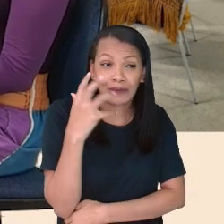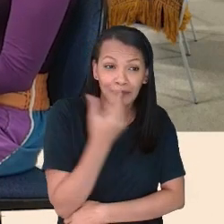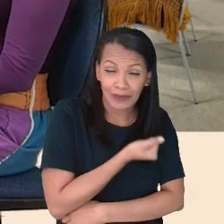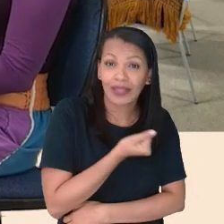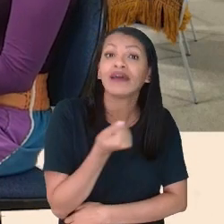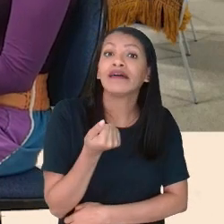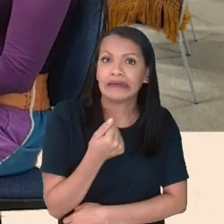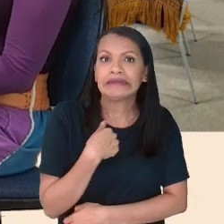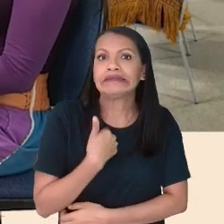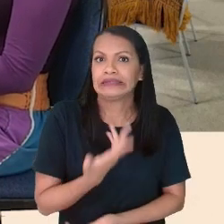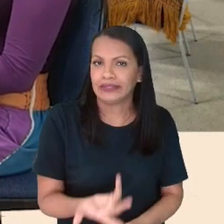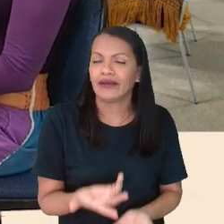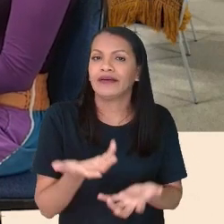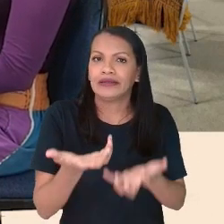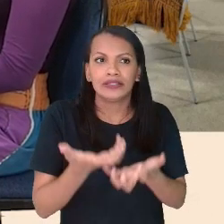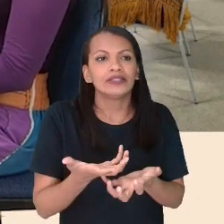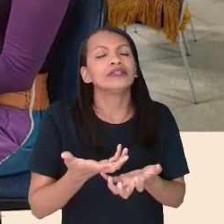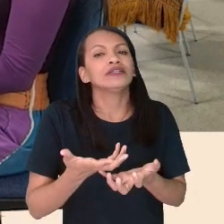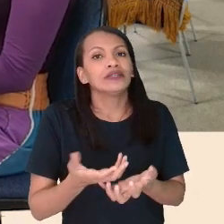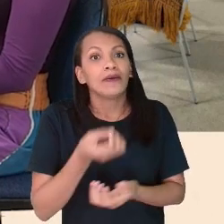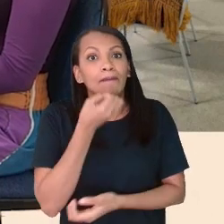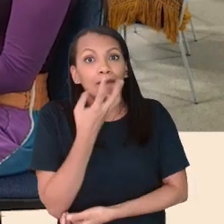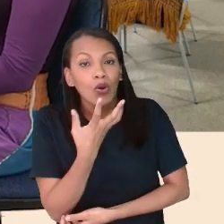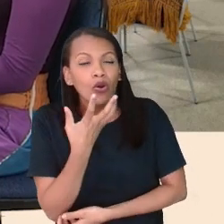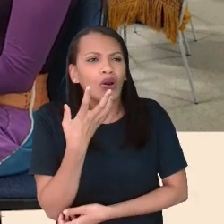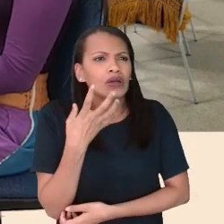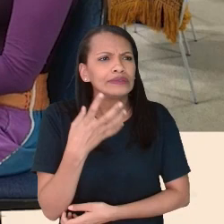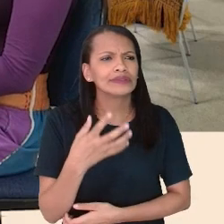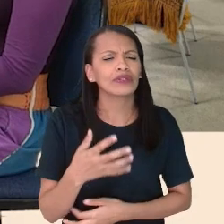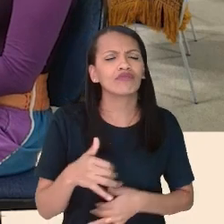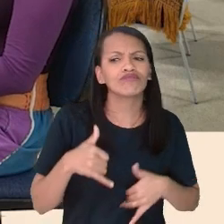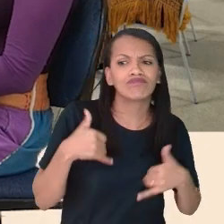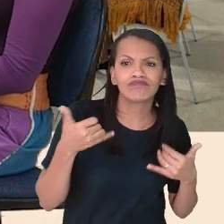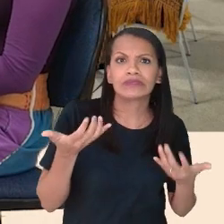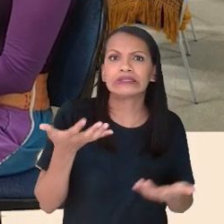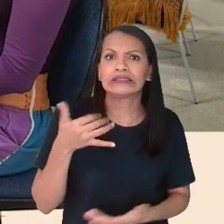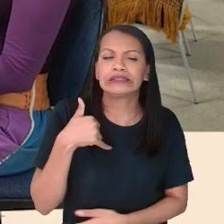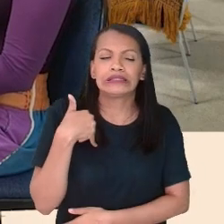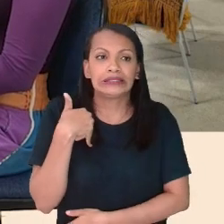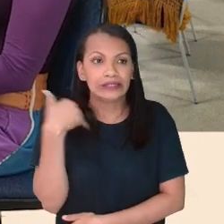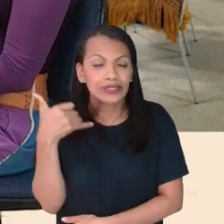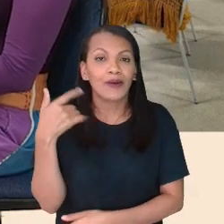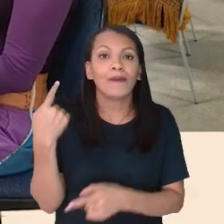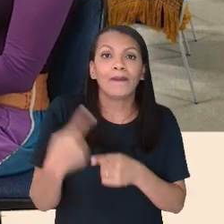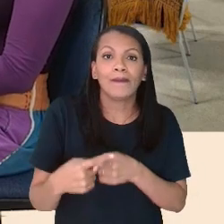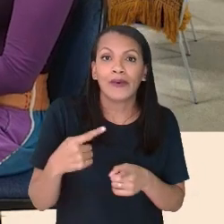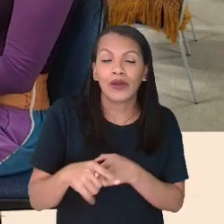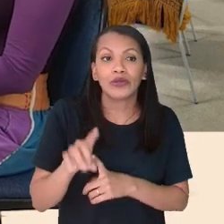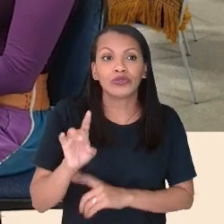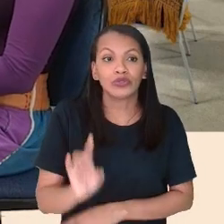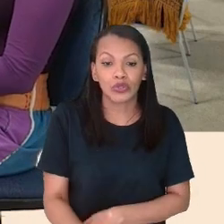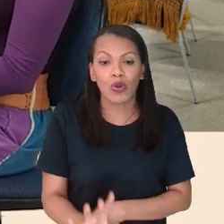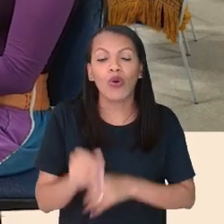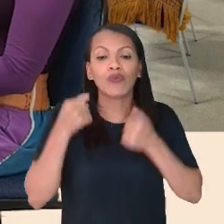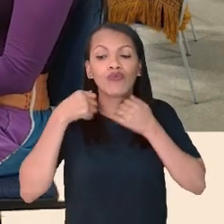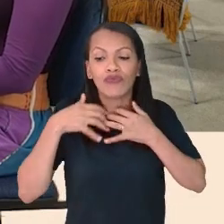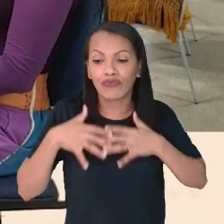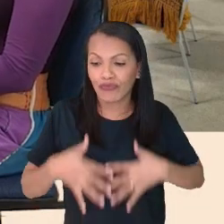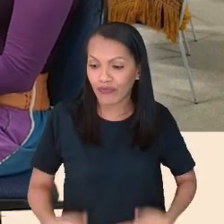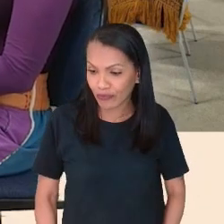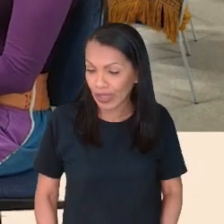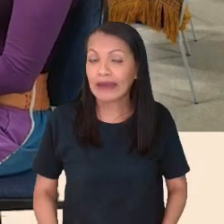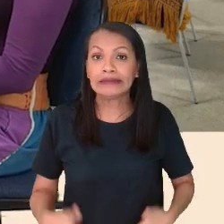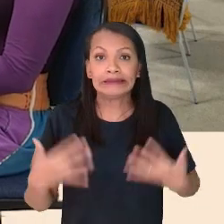realmente vivenciaram, né, a elegância, porque elegância não é só o vestir, gente,